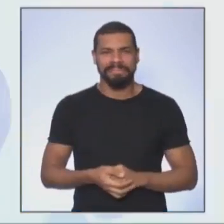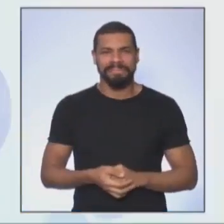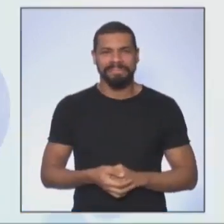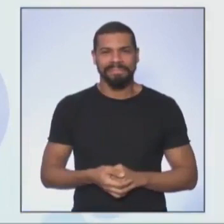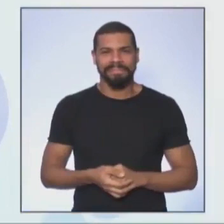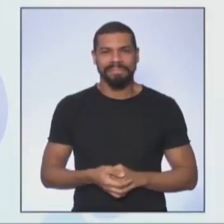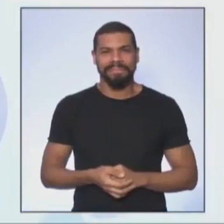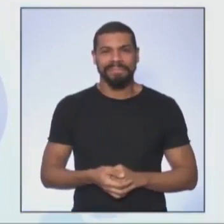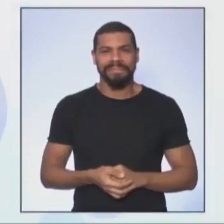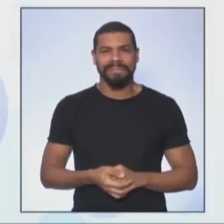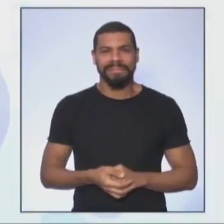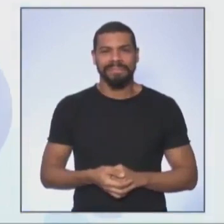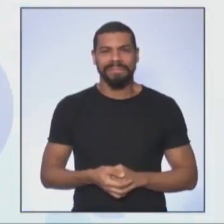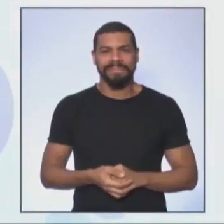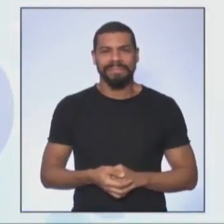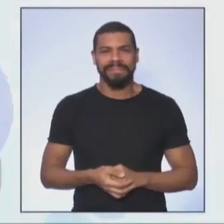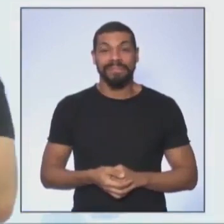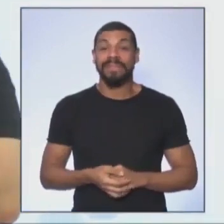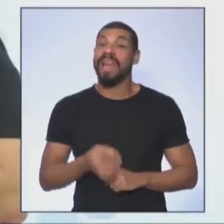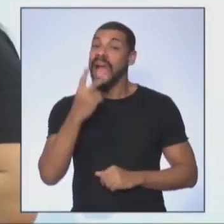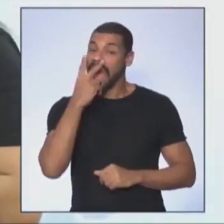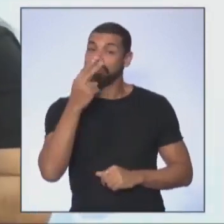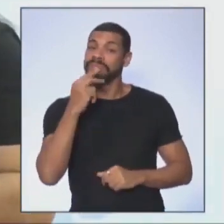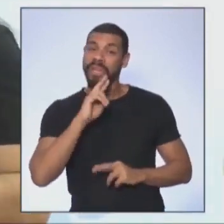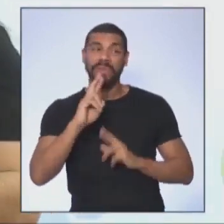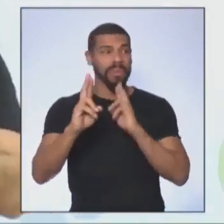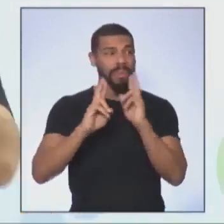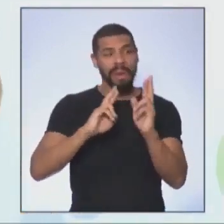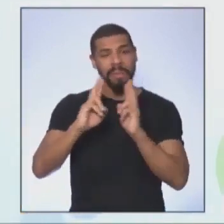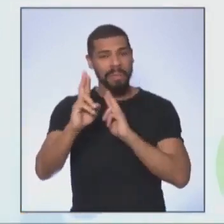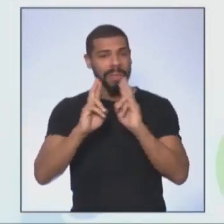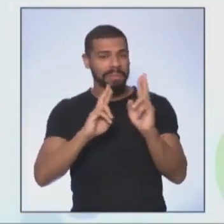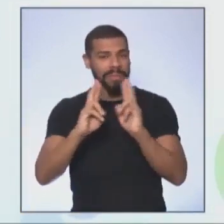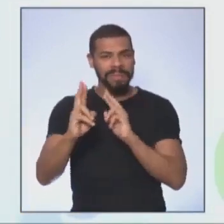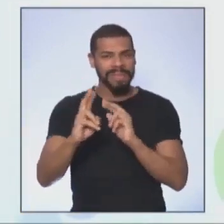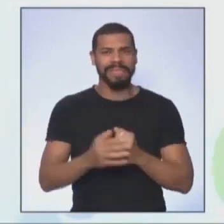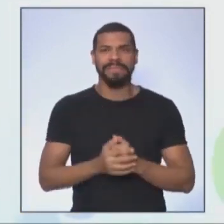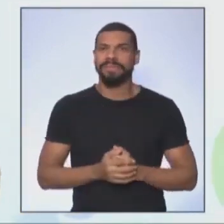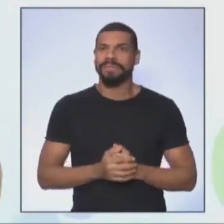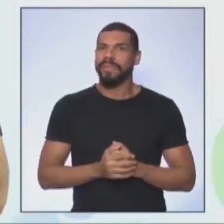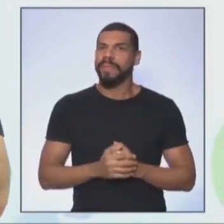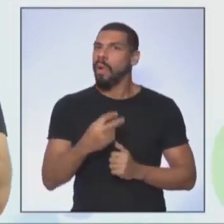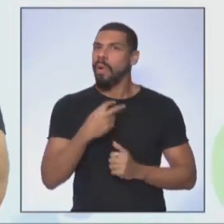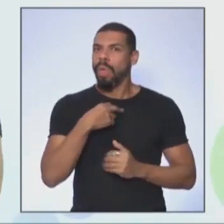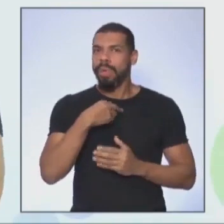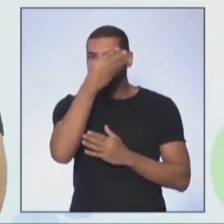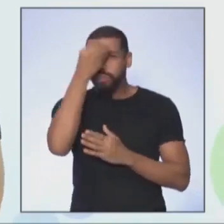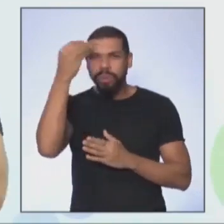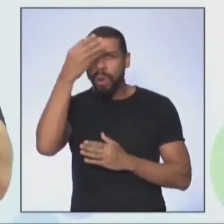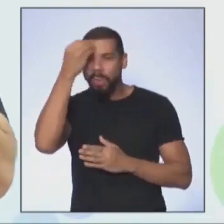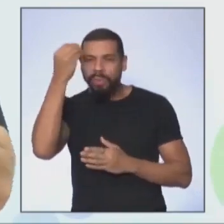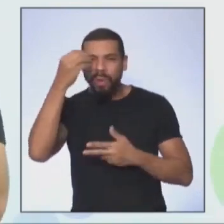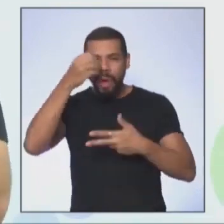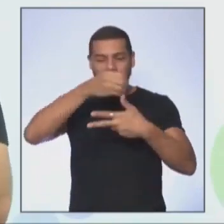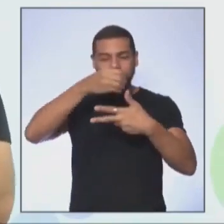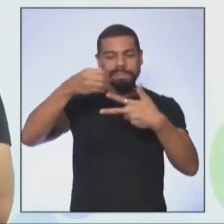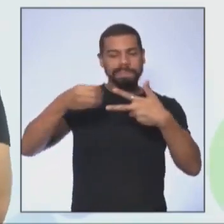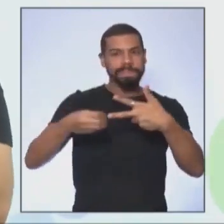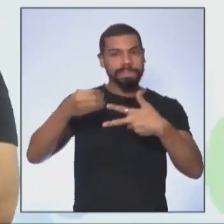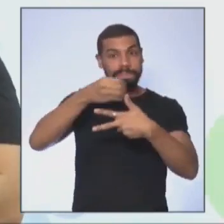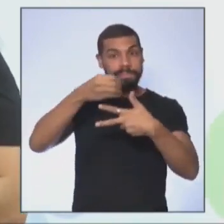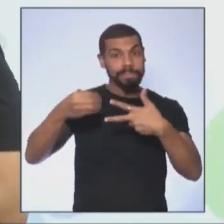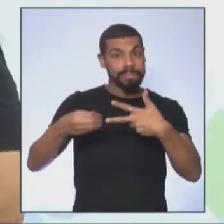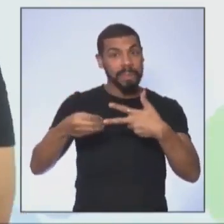aí. Eu acho que a gente respondeu algumas perguntas. Não se esqueça que as inscrições do Enem estão abertas, então não perde